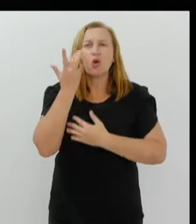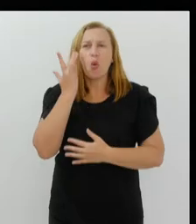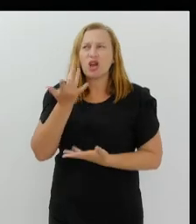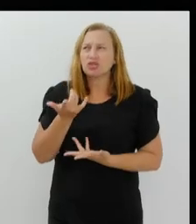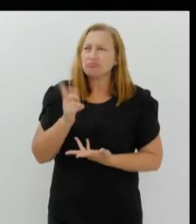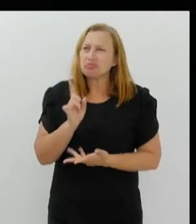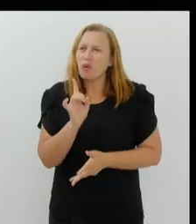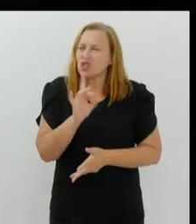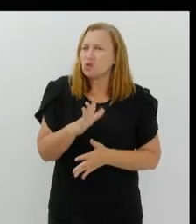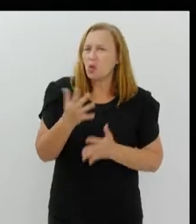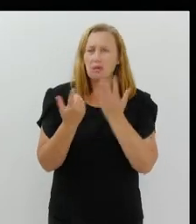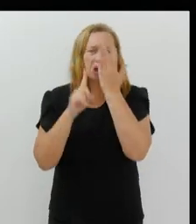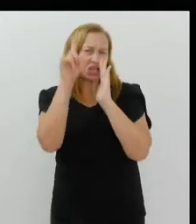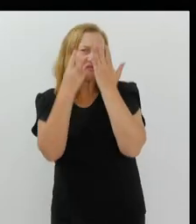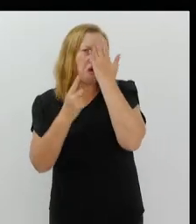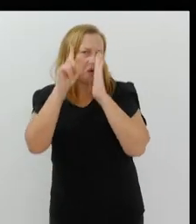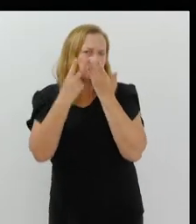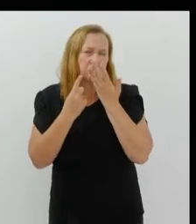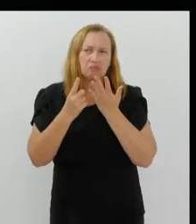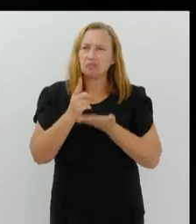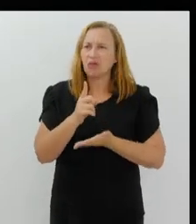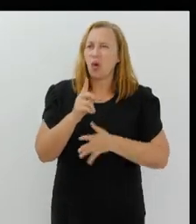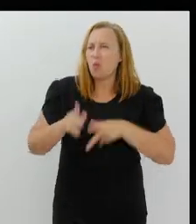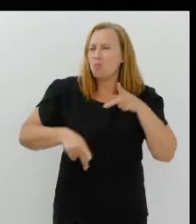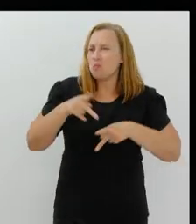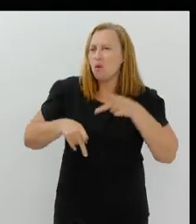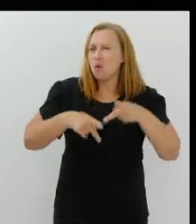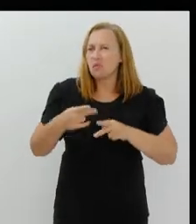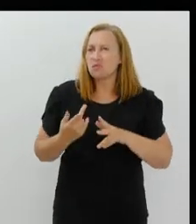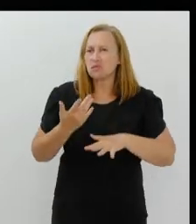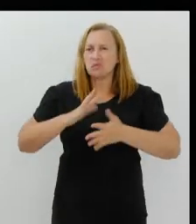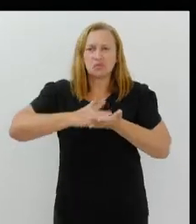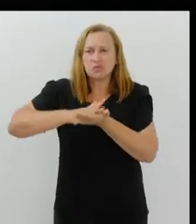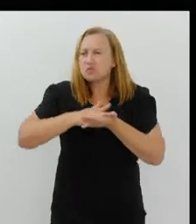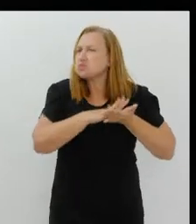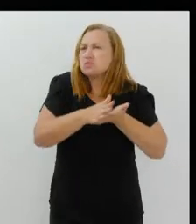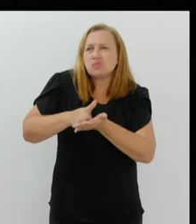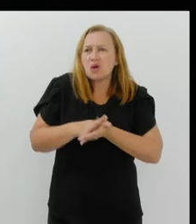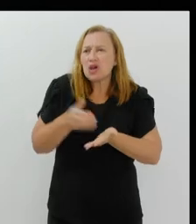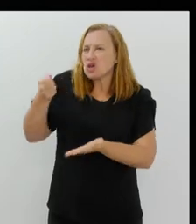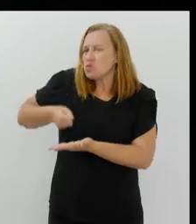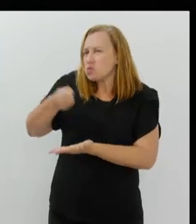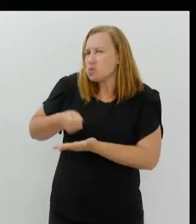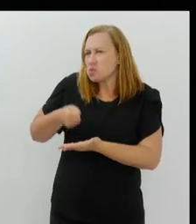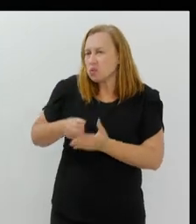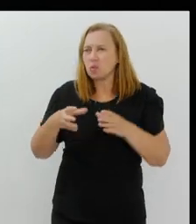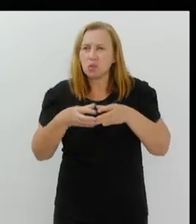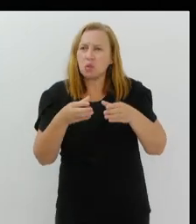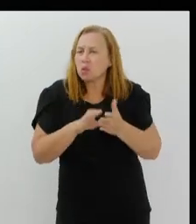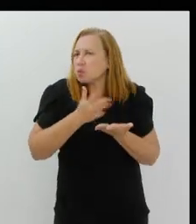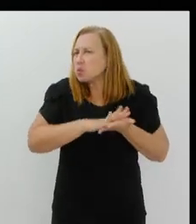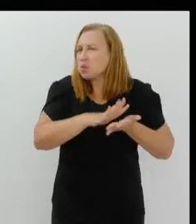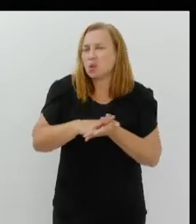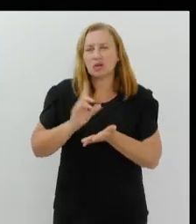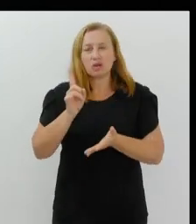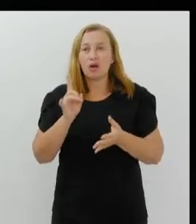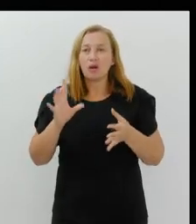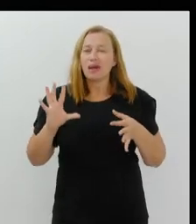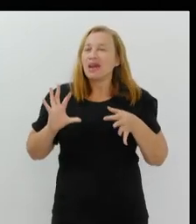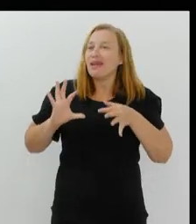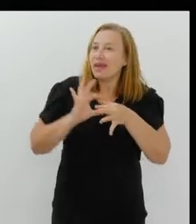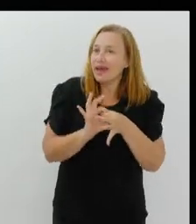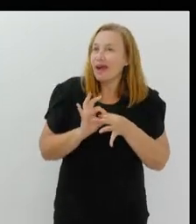internet, acredito eu. Não Sim, é sim. o carnaval, não é o povo do samba, não é uma exigência da escola. Eu acho que é muito